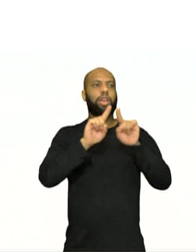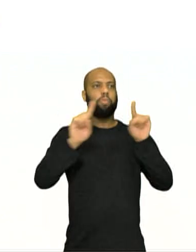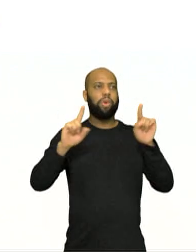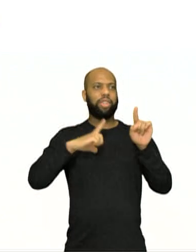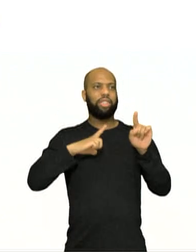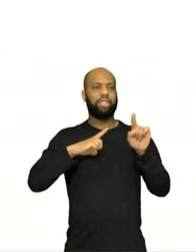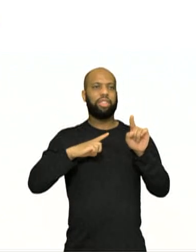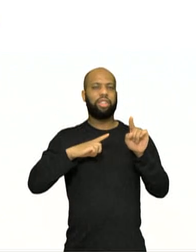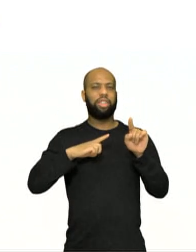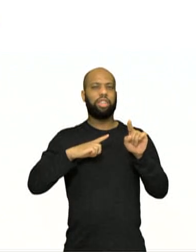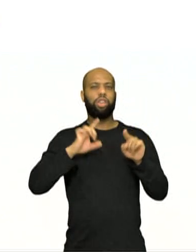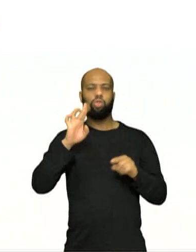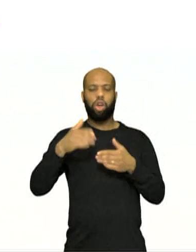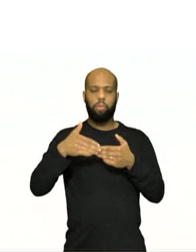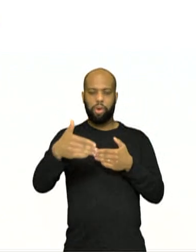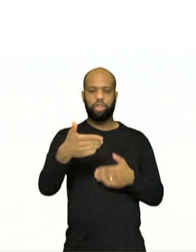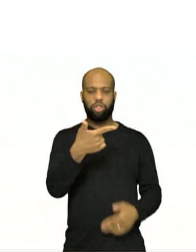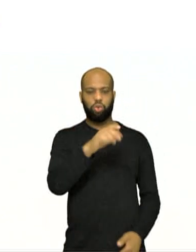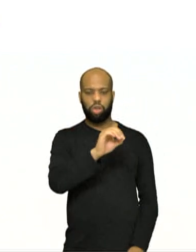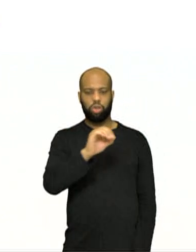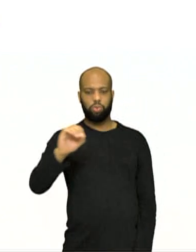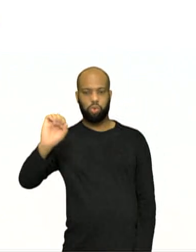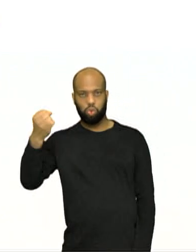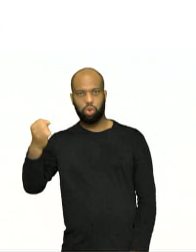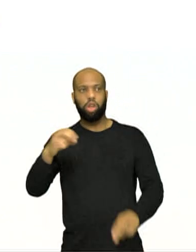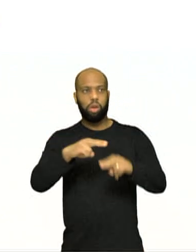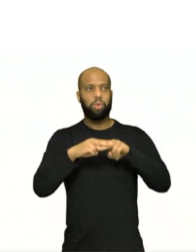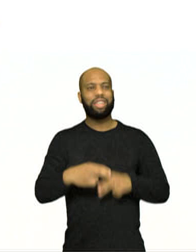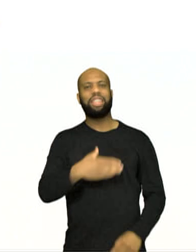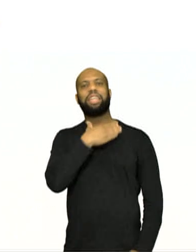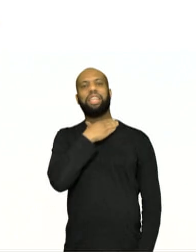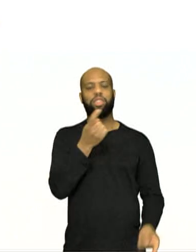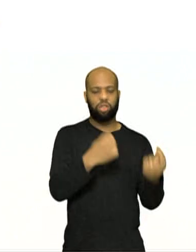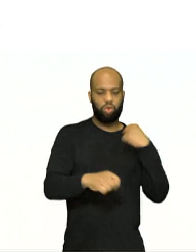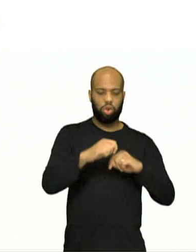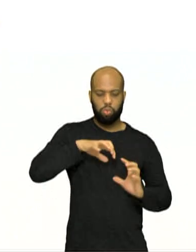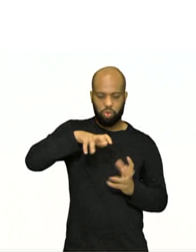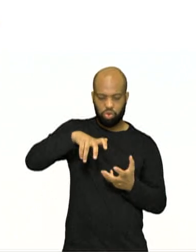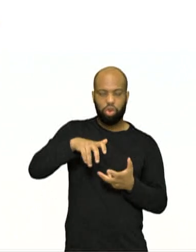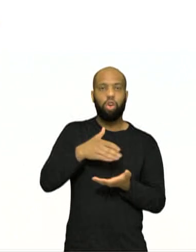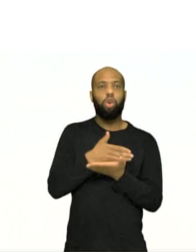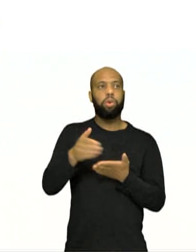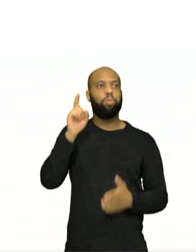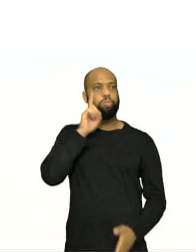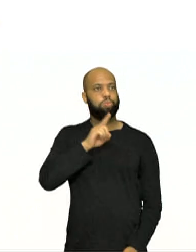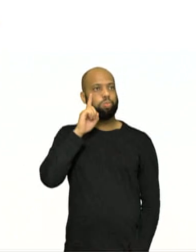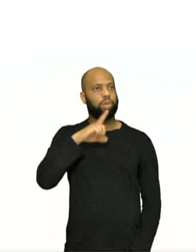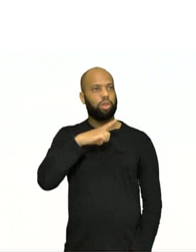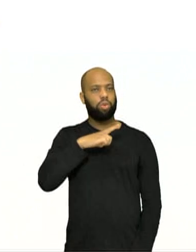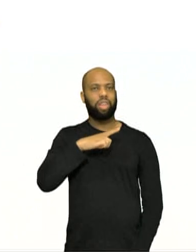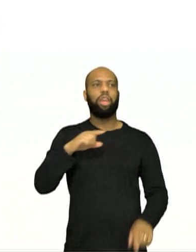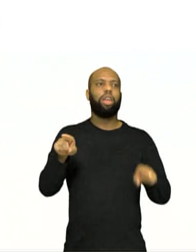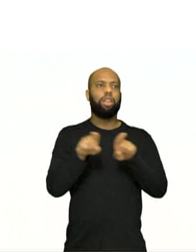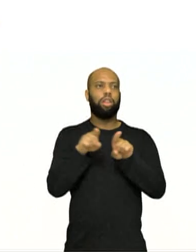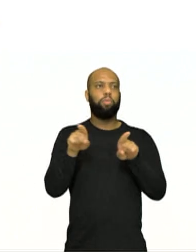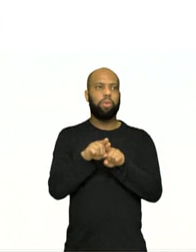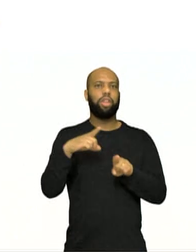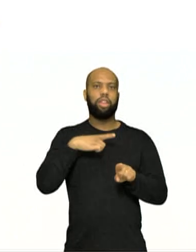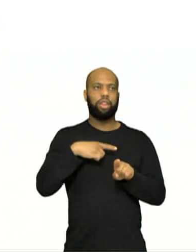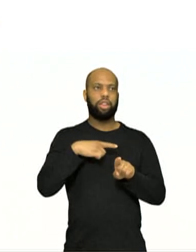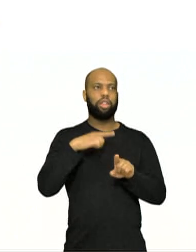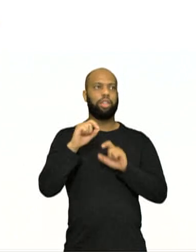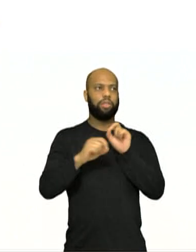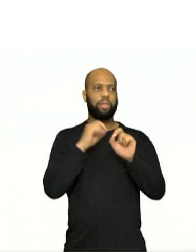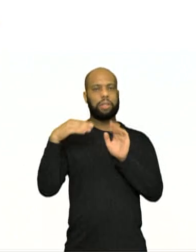de 2008, por conta da crise econômica mundial que começou nos Estados Unidos, a gente vê que o cenário ele vem